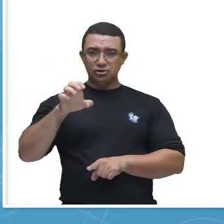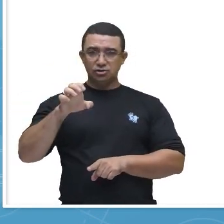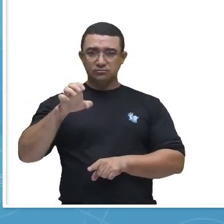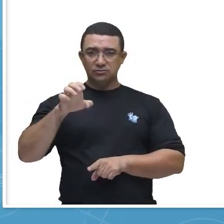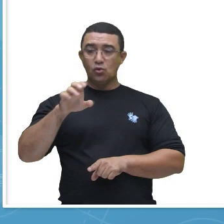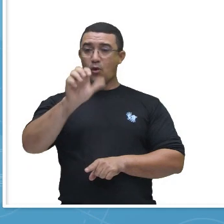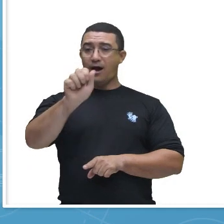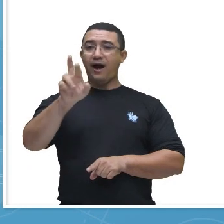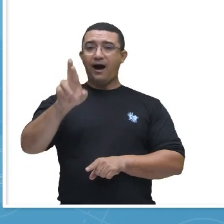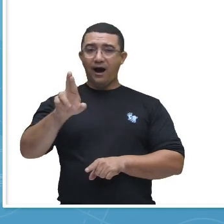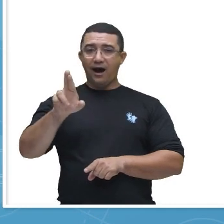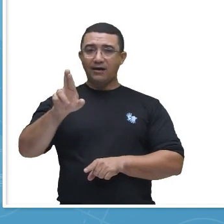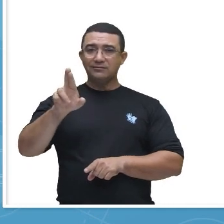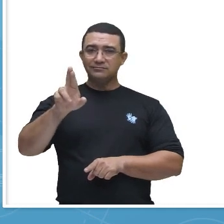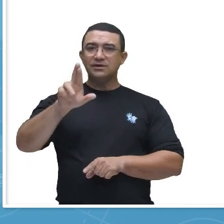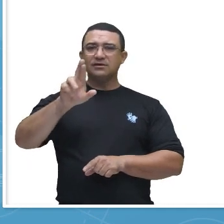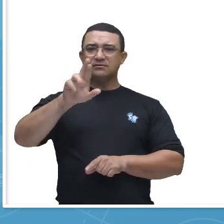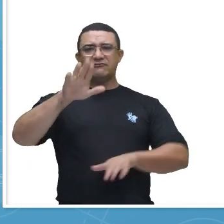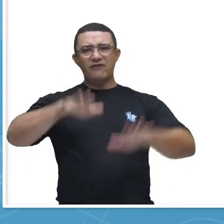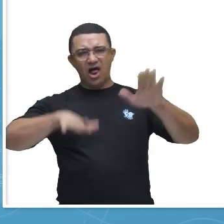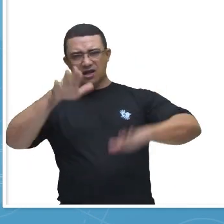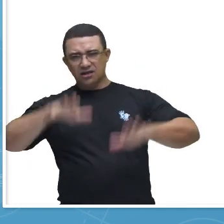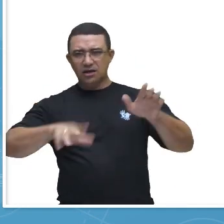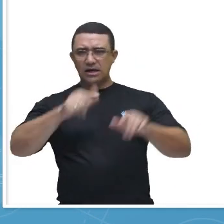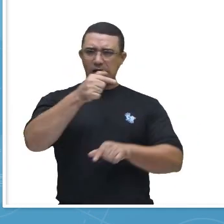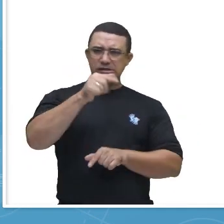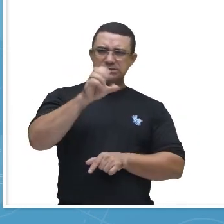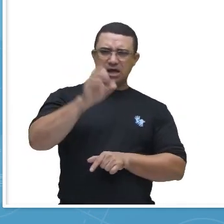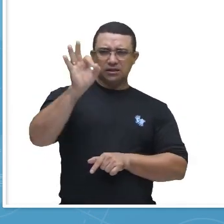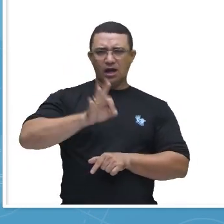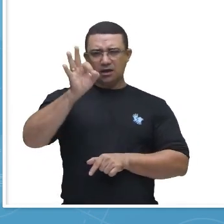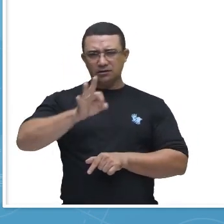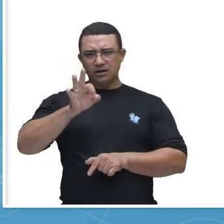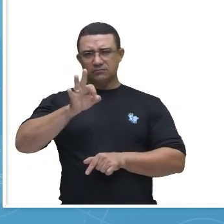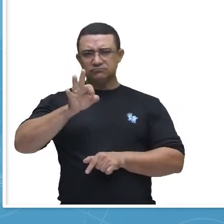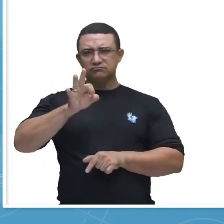A umidade relativa do ar varia entre